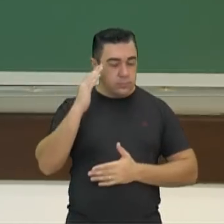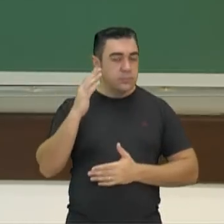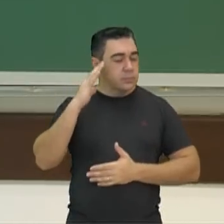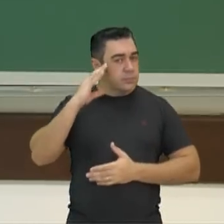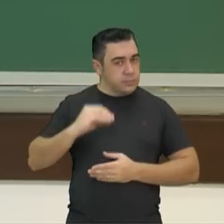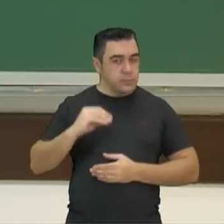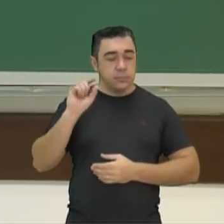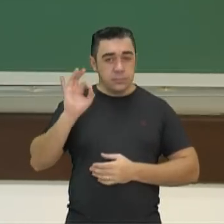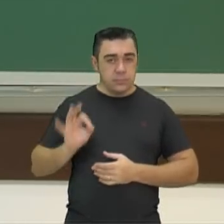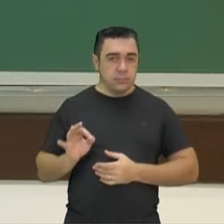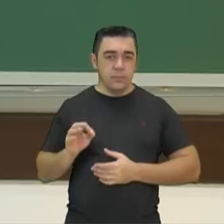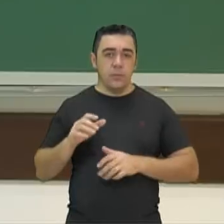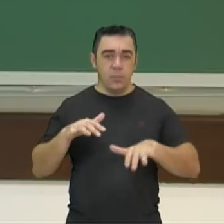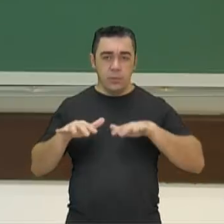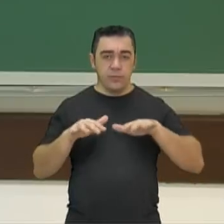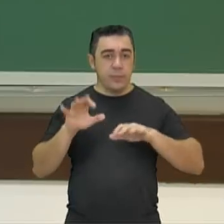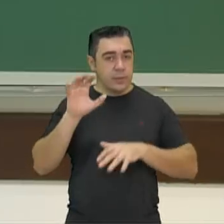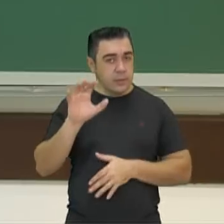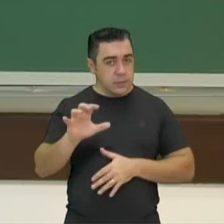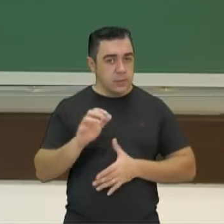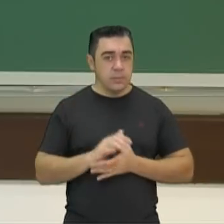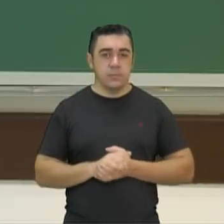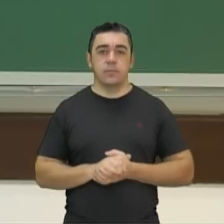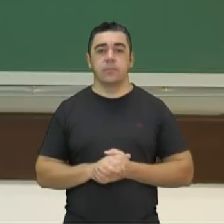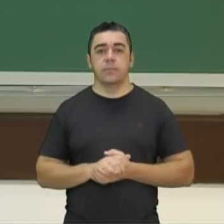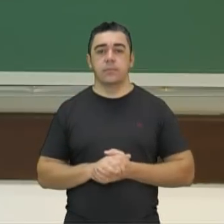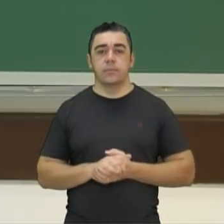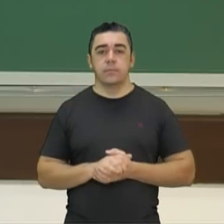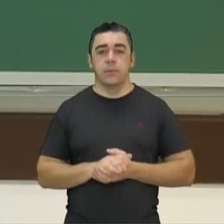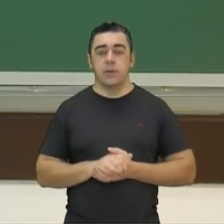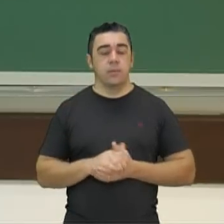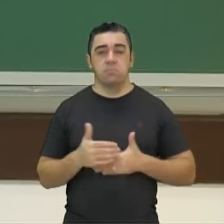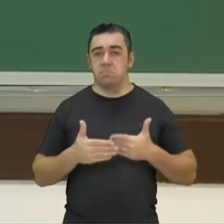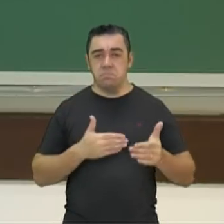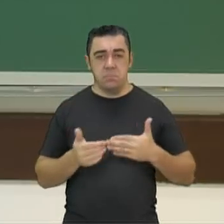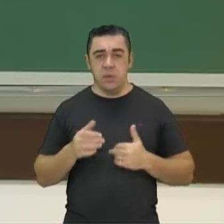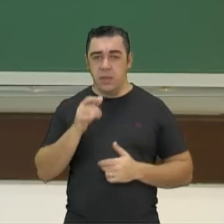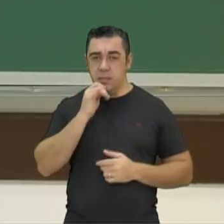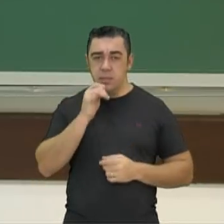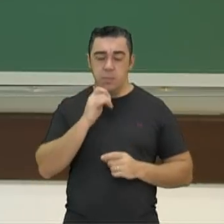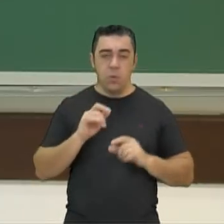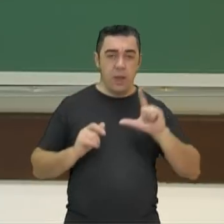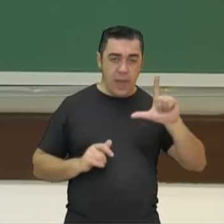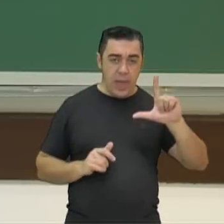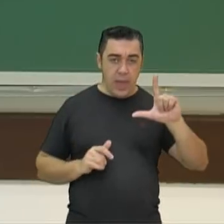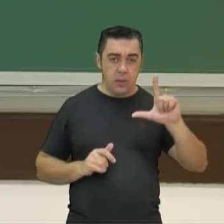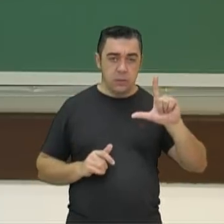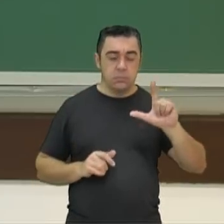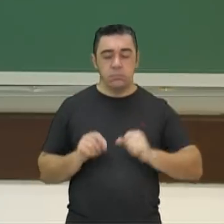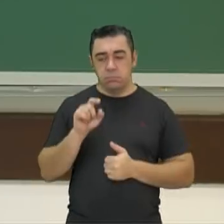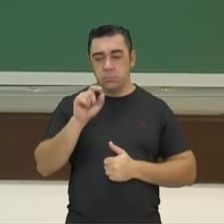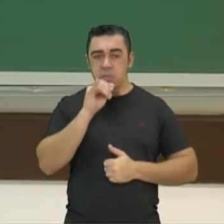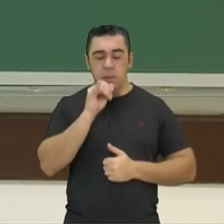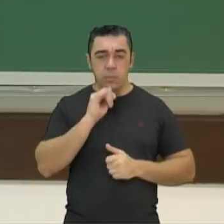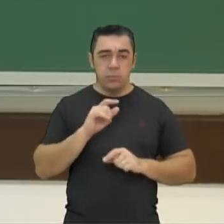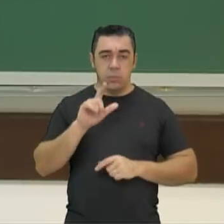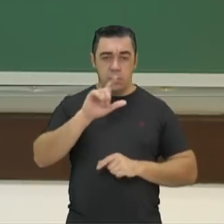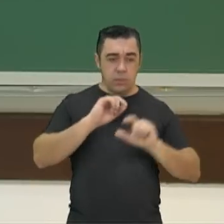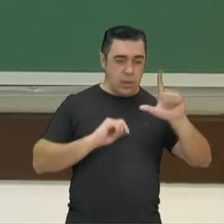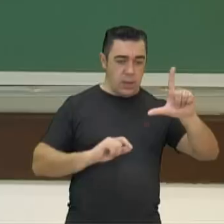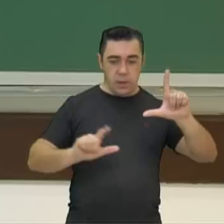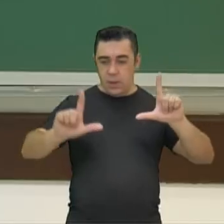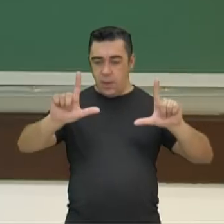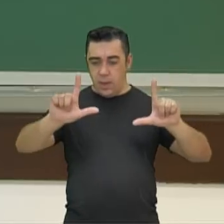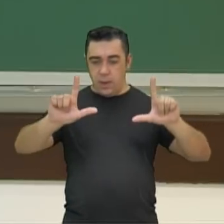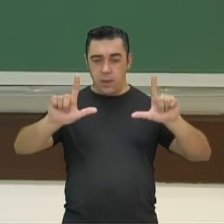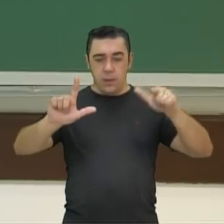o lado. Então, ele tem que fazer um L. Não importa se ele vai ser aquele L correto do alfabeto que a gente conhece na letra, né, que é o